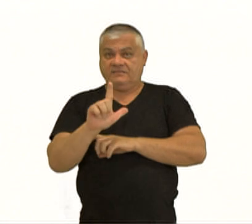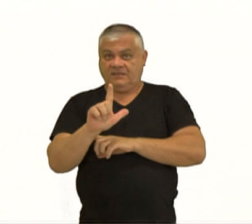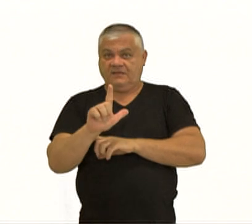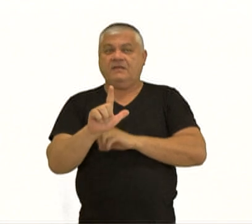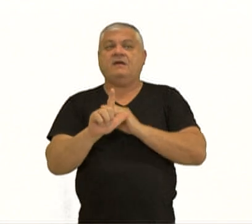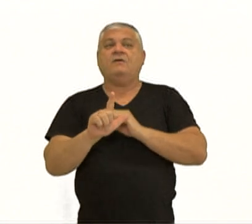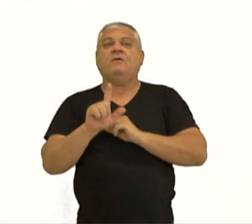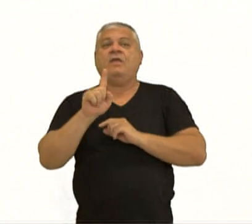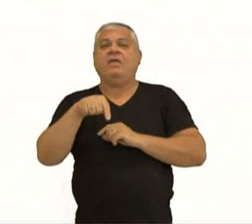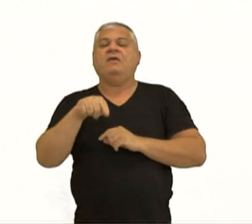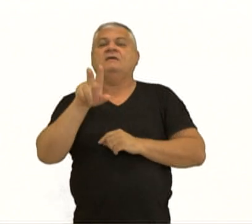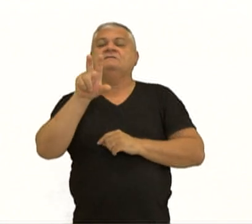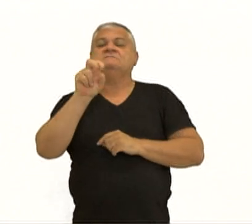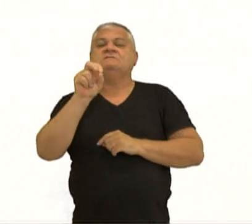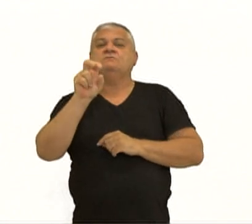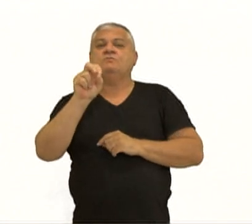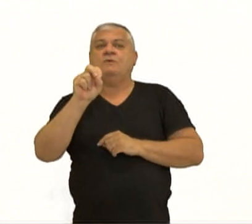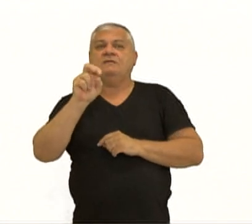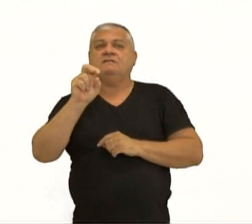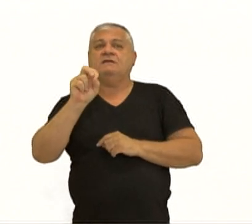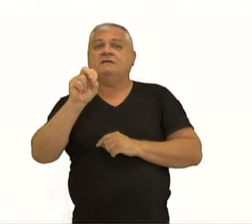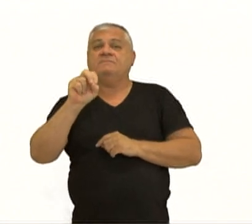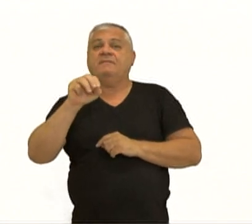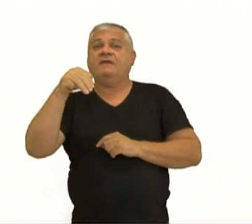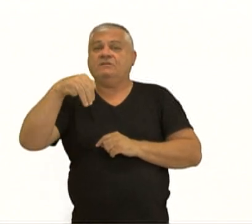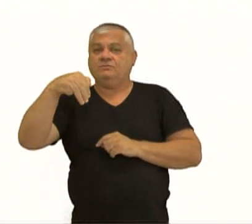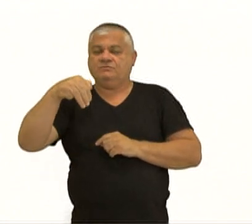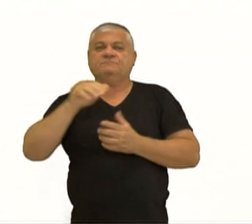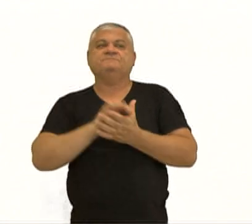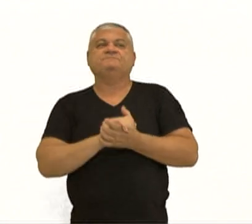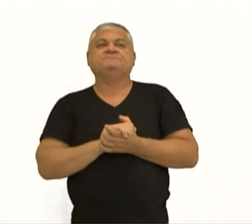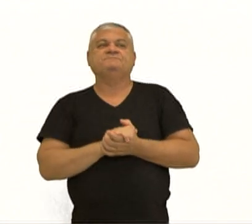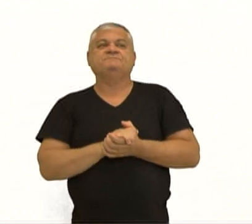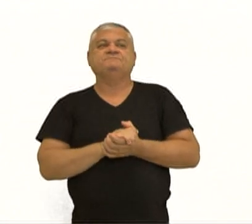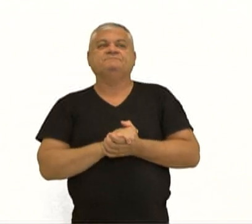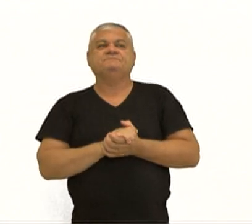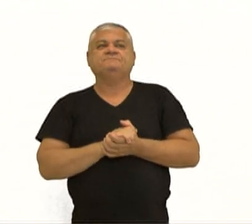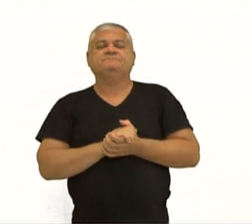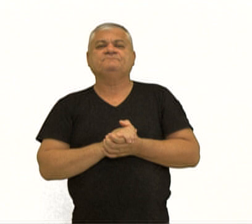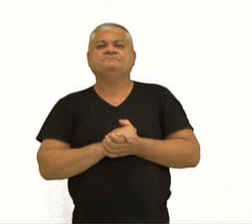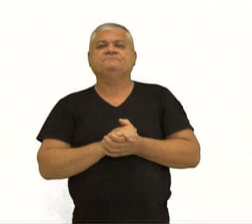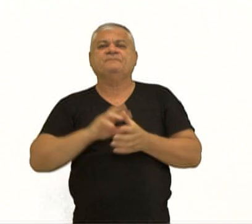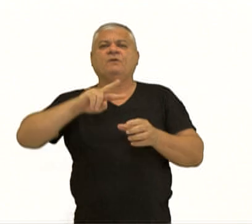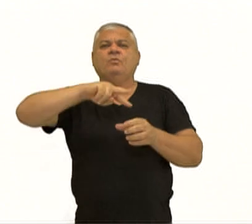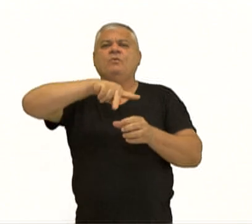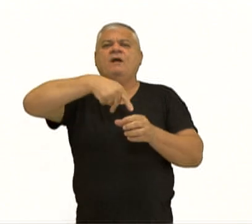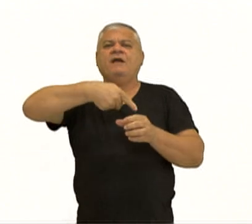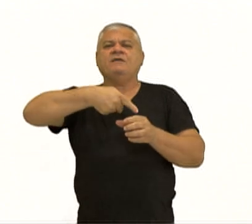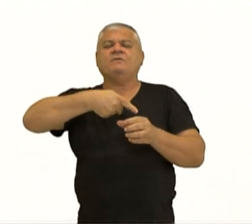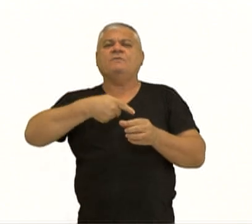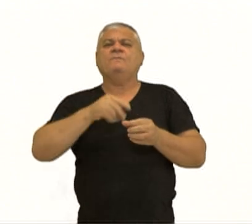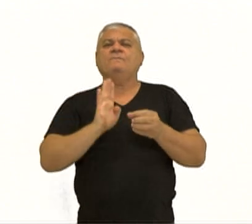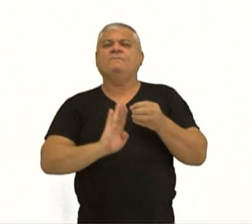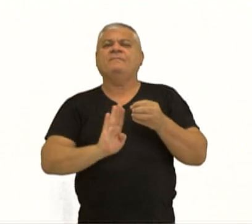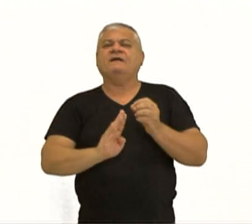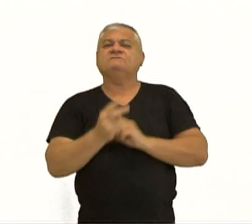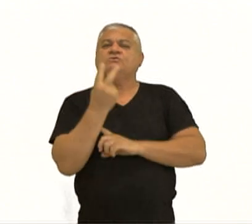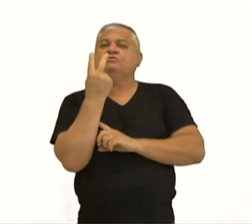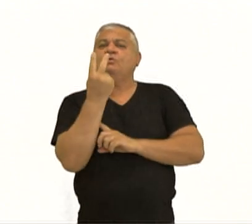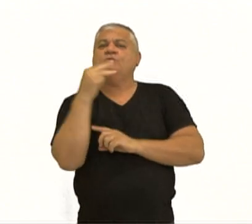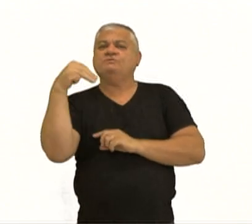área lateral vale 50 metros quadrados e o raio da base vale